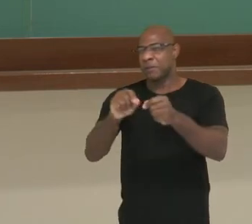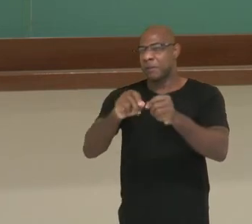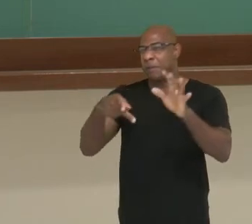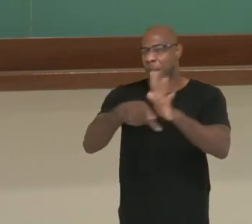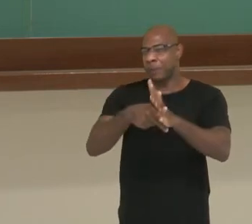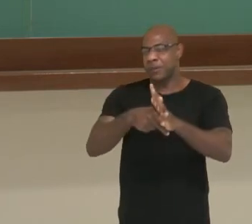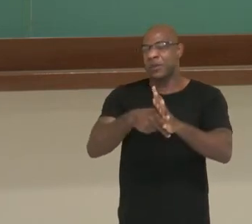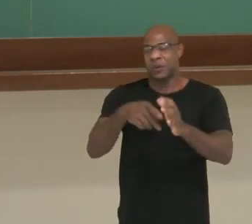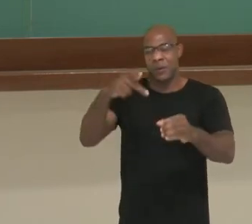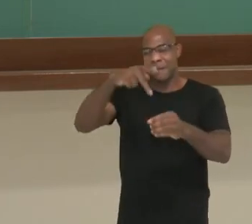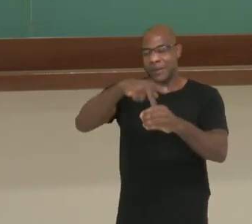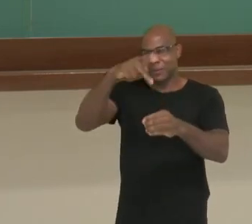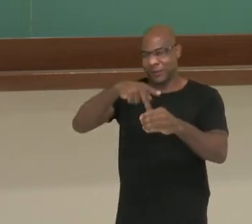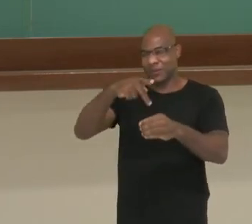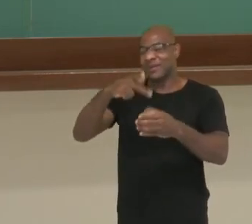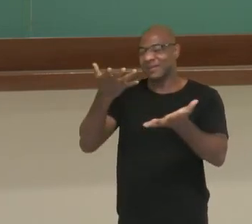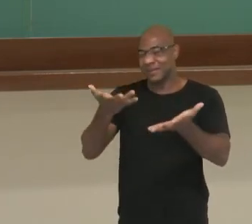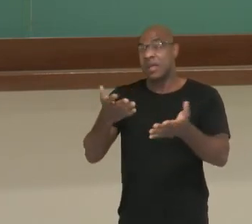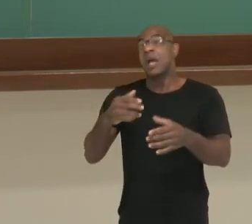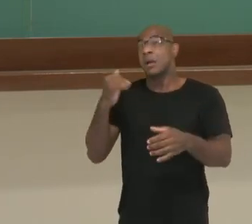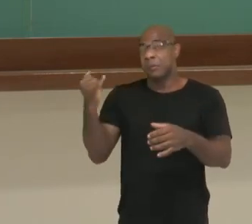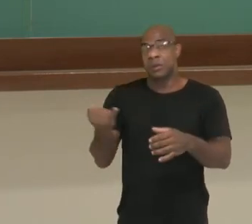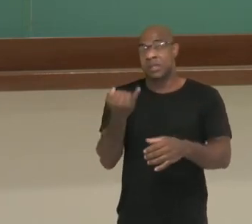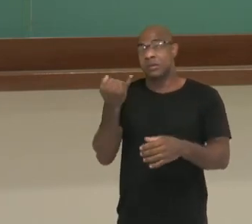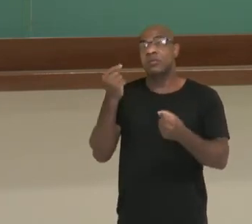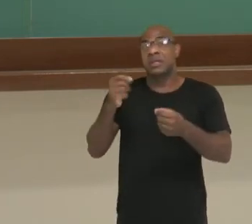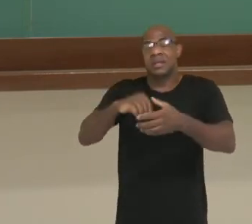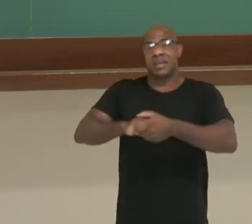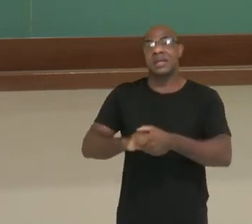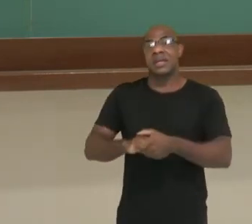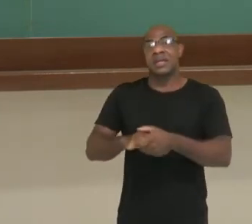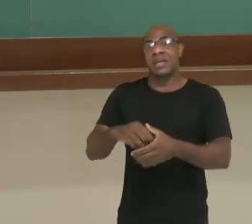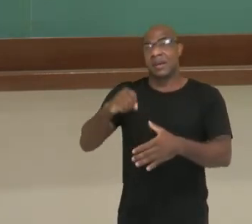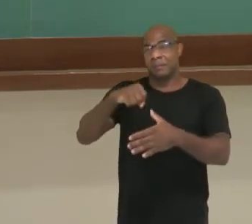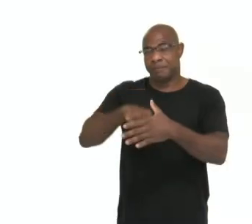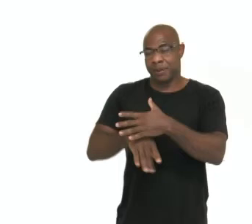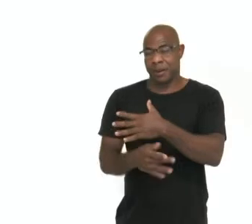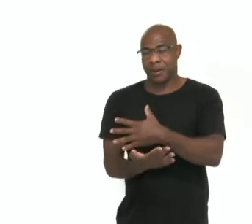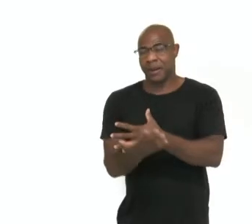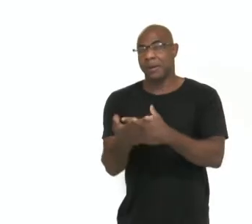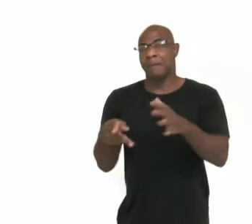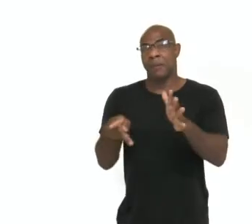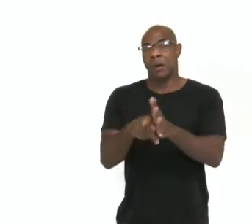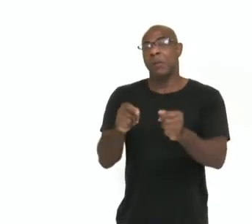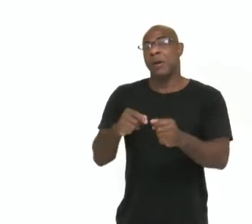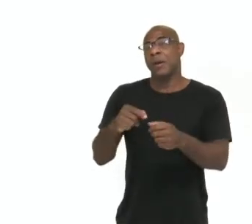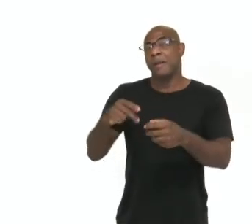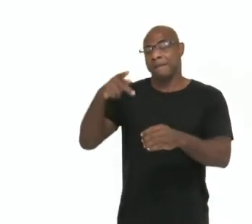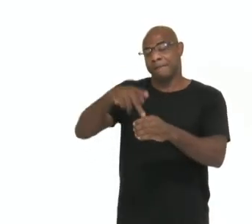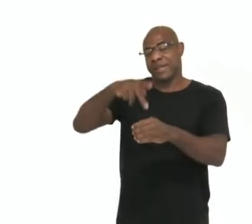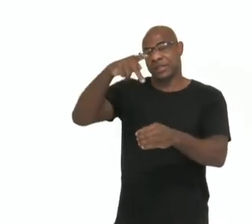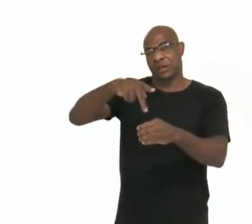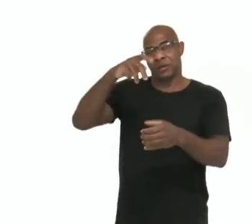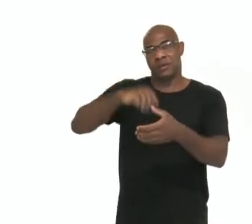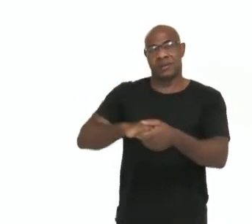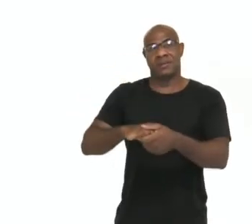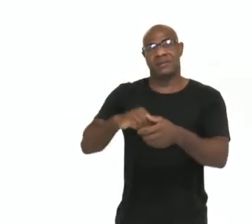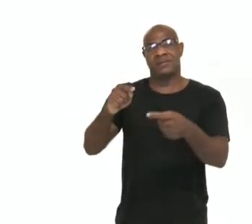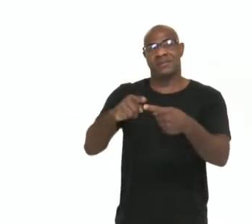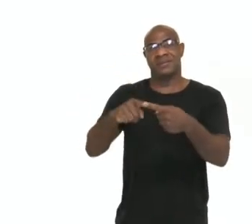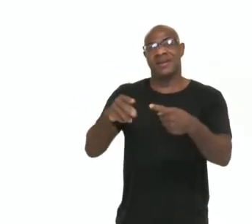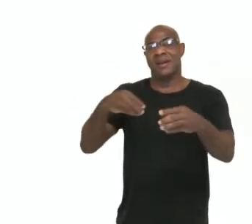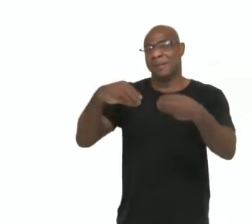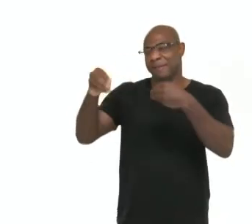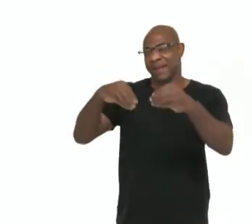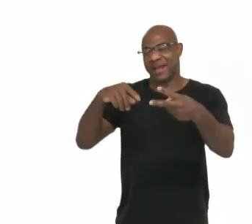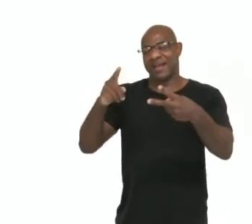tem problema. O importante é que a matéria-prima seja o petróleo. Dá uma conferida aqui na tela, ó. Utensílios plásticos, utensílios de